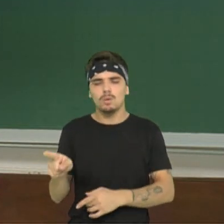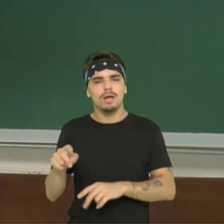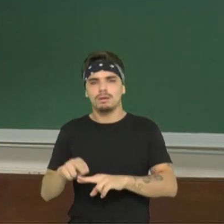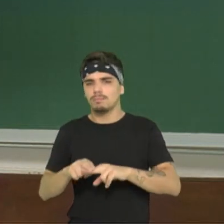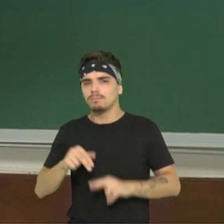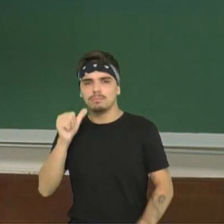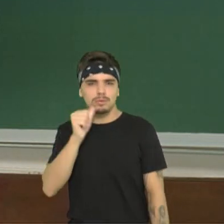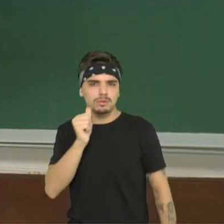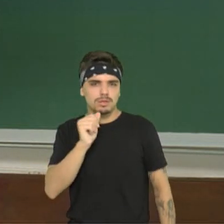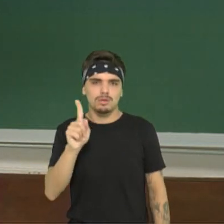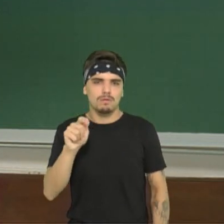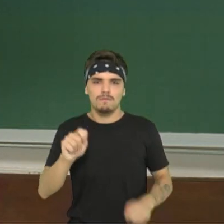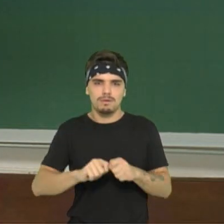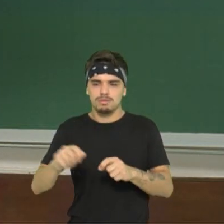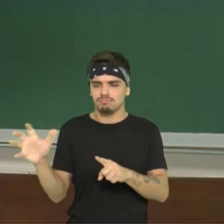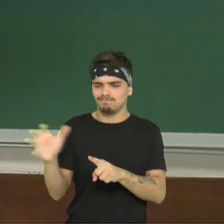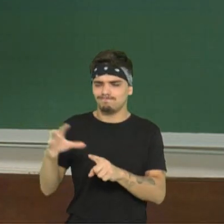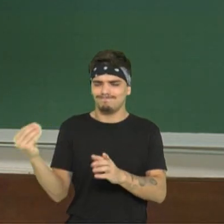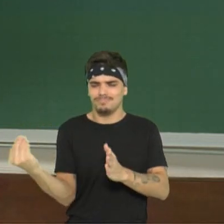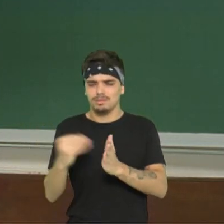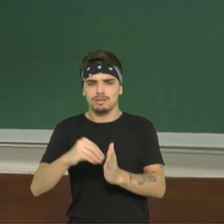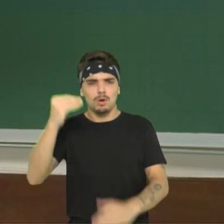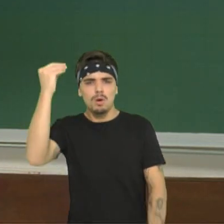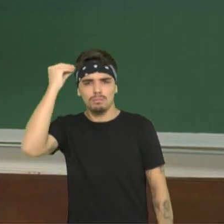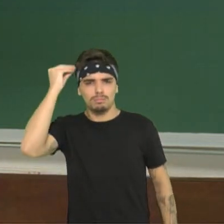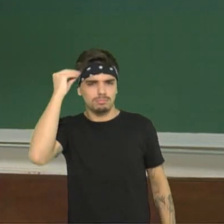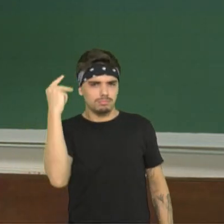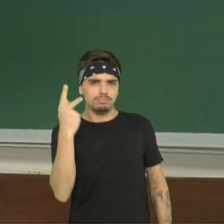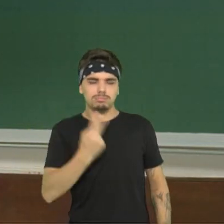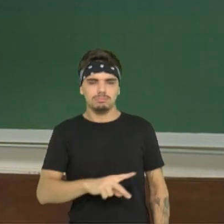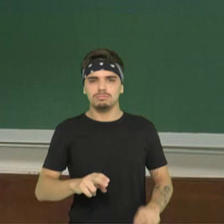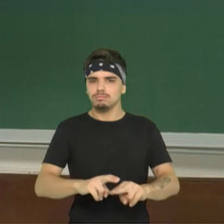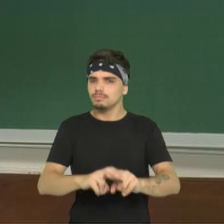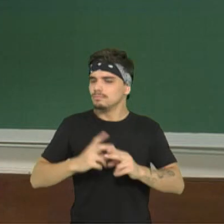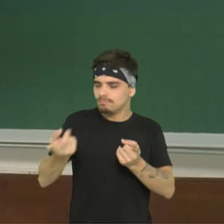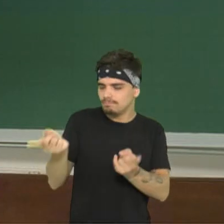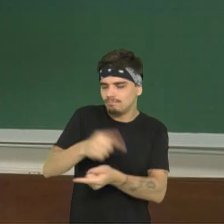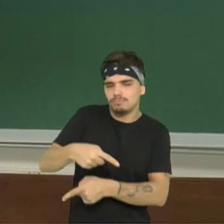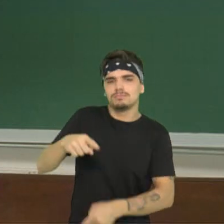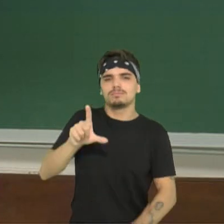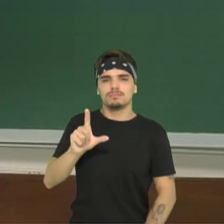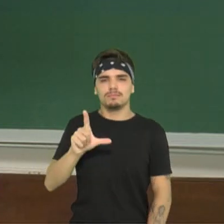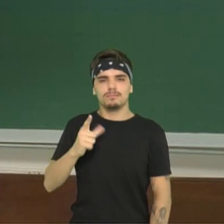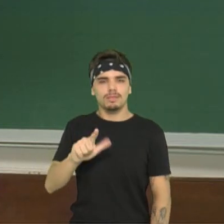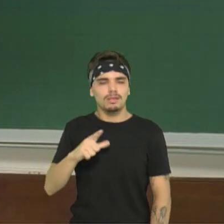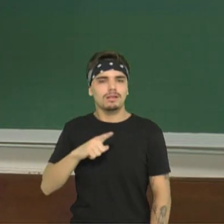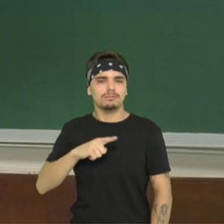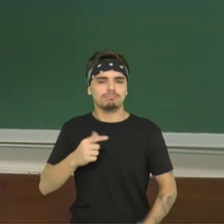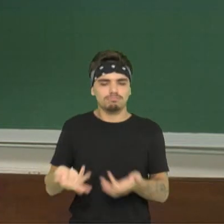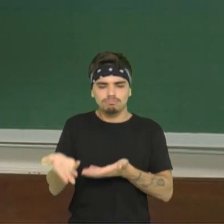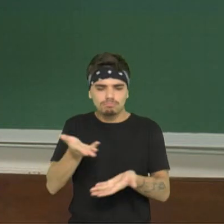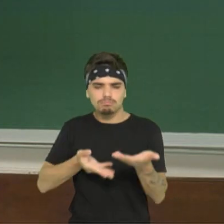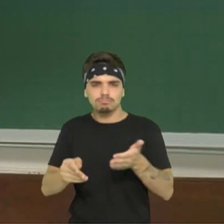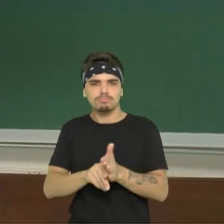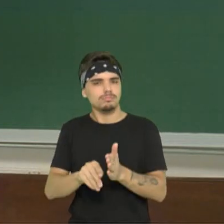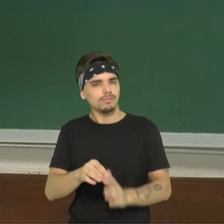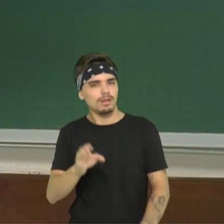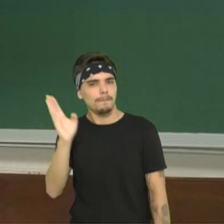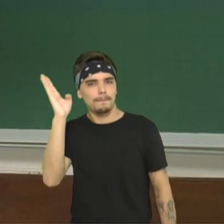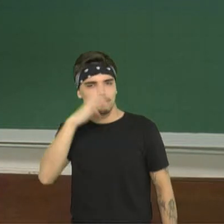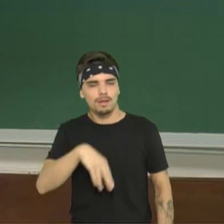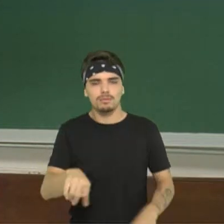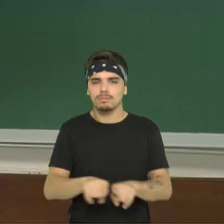isso isentando Eichmann de culpa. Pelo contrário, a culpa dele é tratar a maldade, tratar as questões